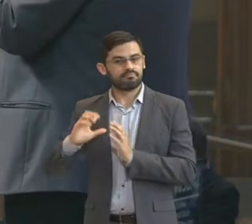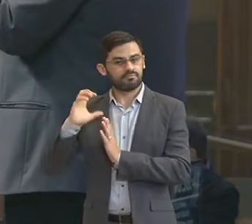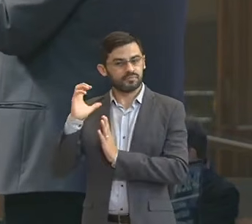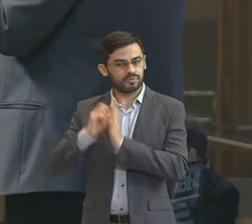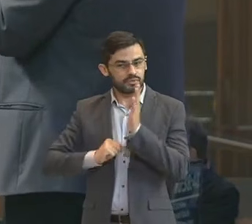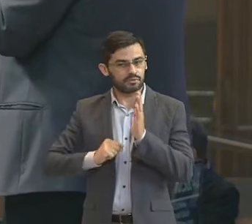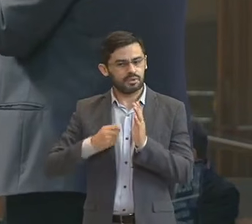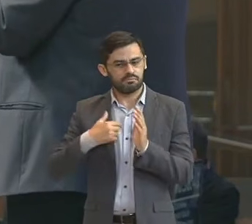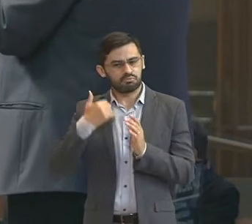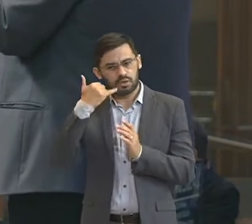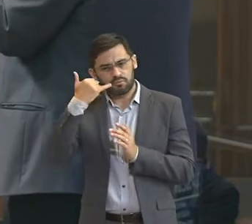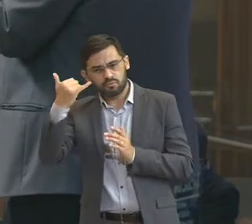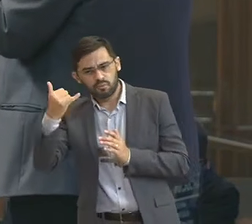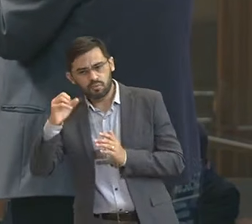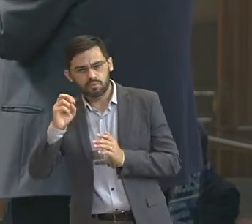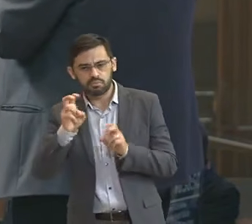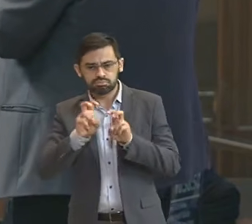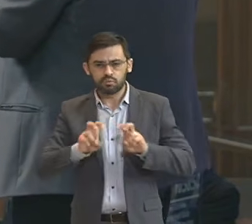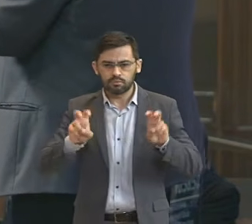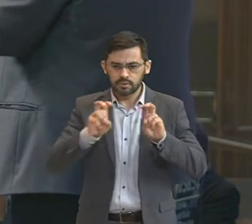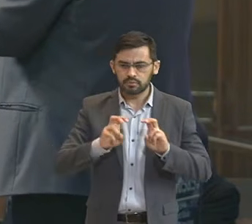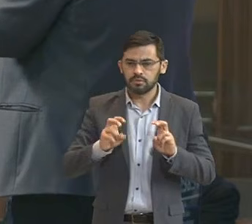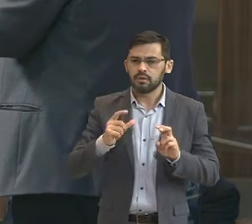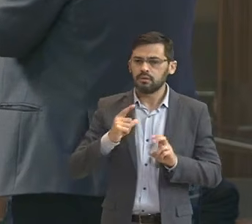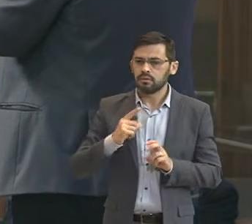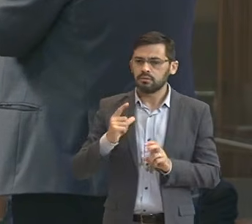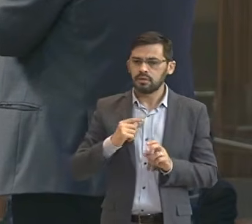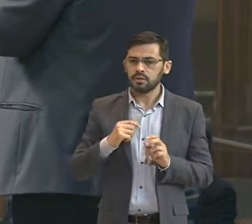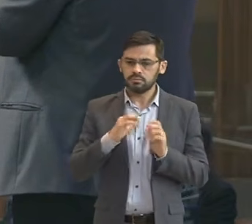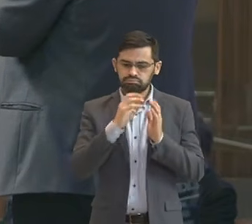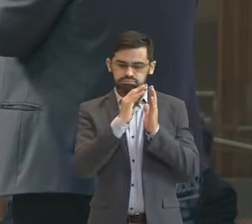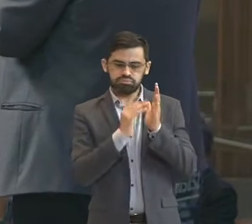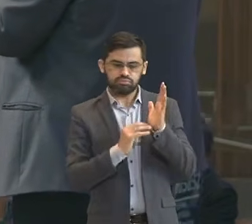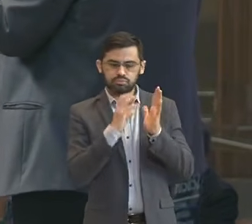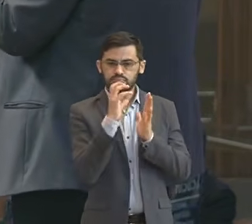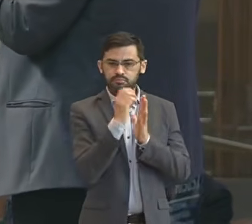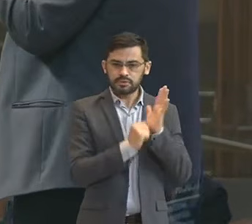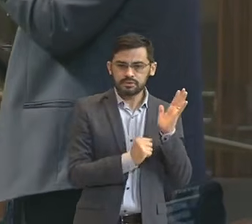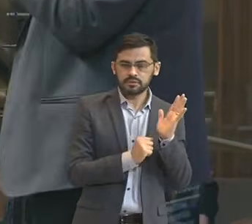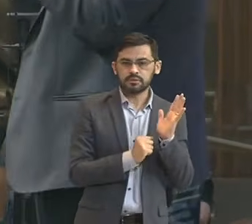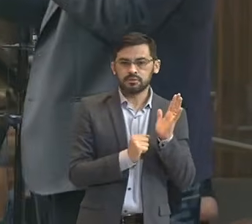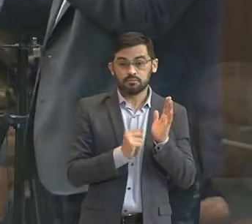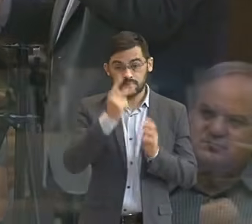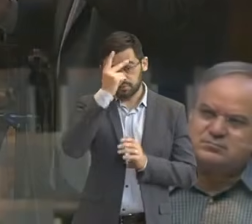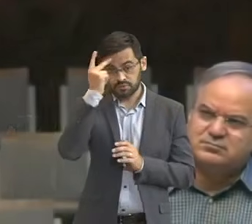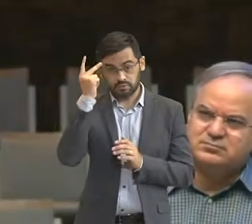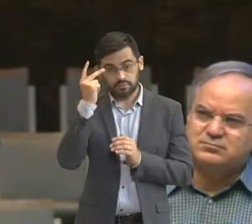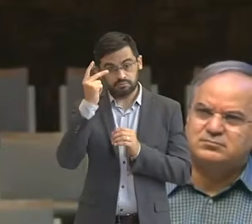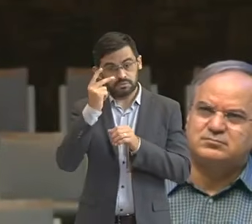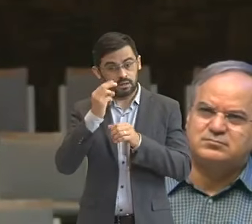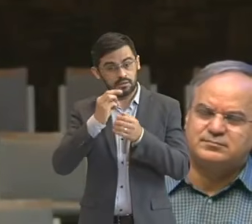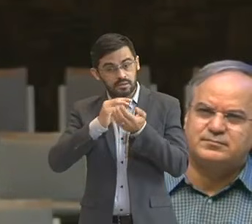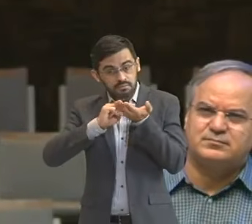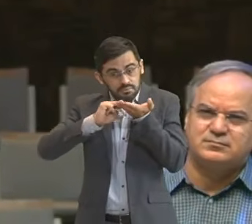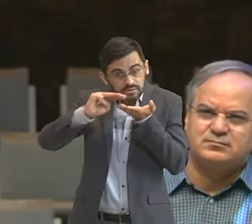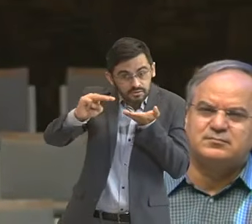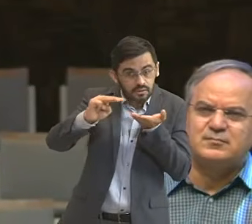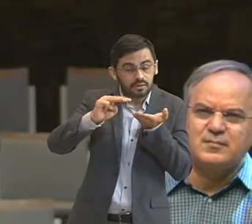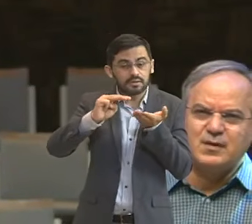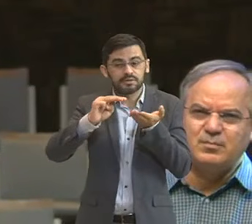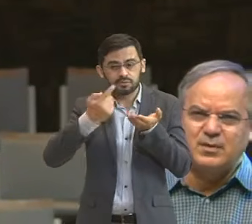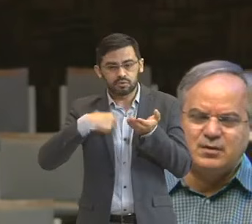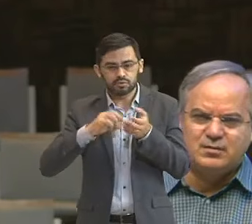pibcuritiba.org.br/Jesus. Pega o teu telefone, marca lá, vai ter um formuláriozinho, você preenche, alguém vai entrar em contato com você e nós vamos